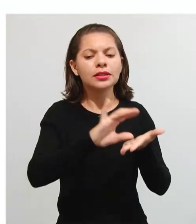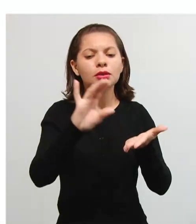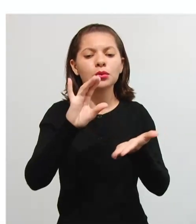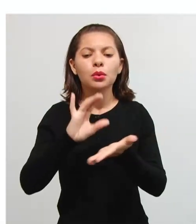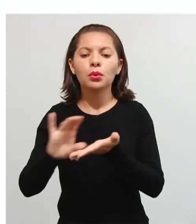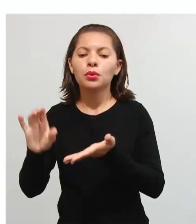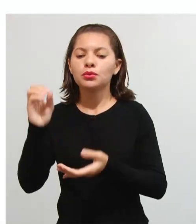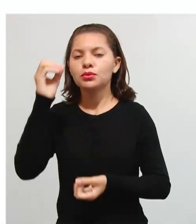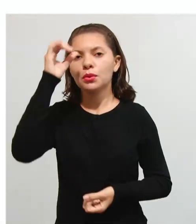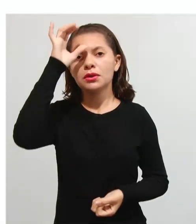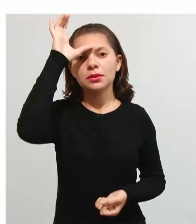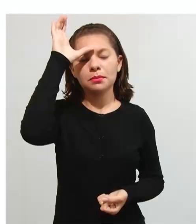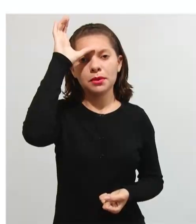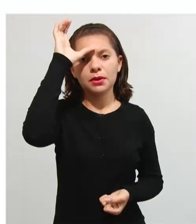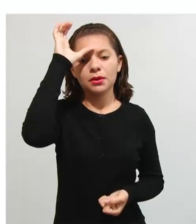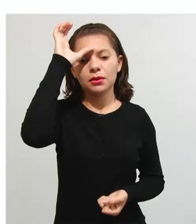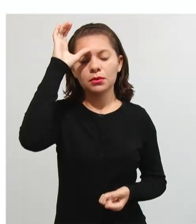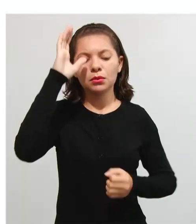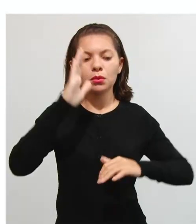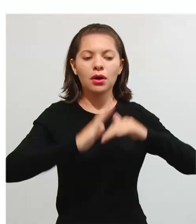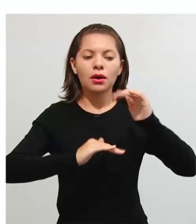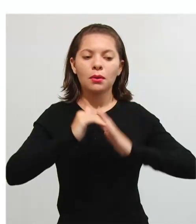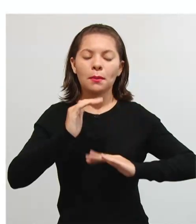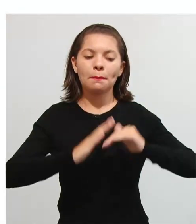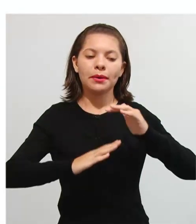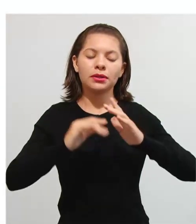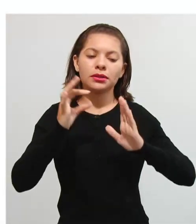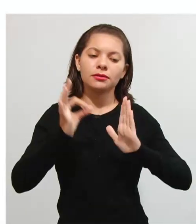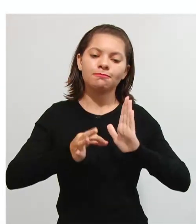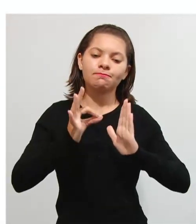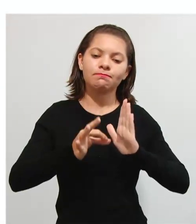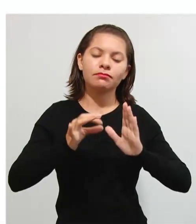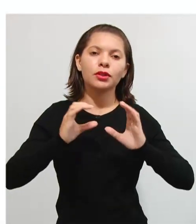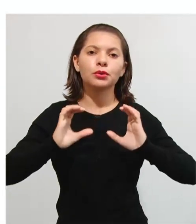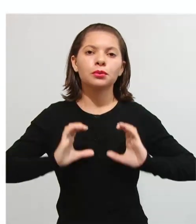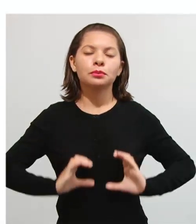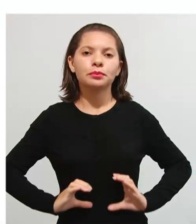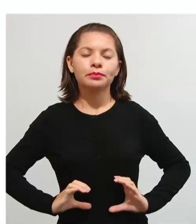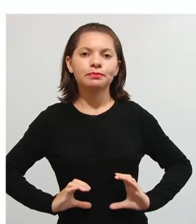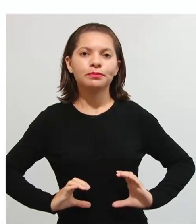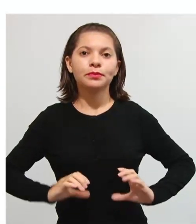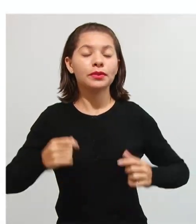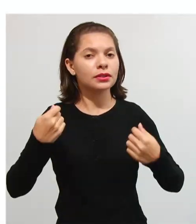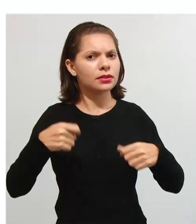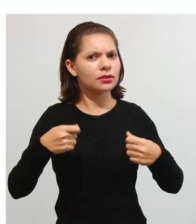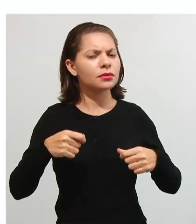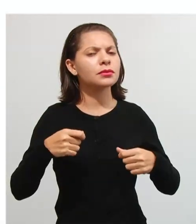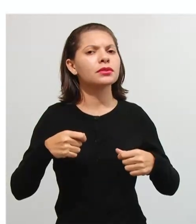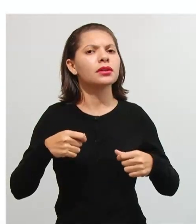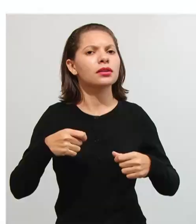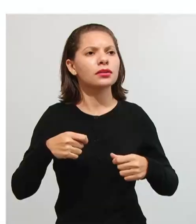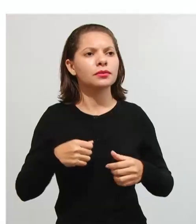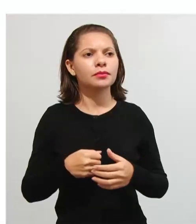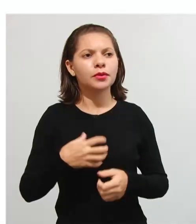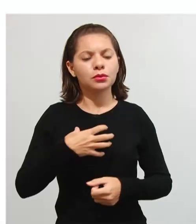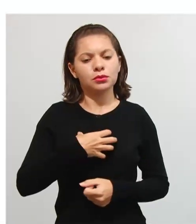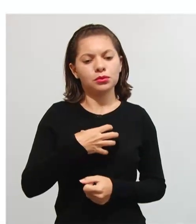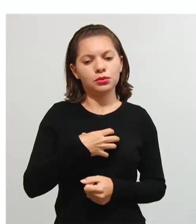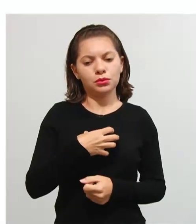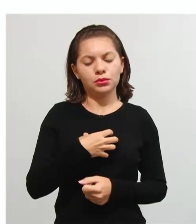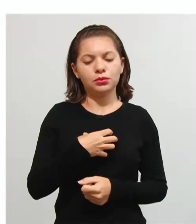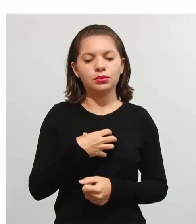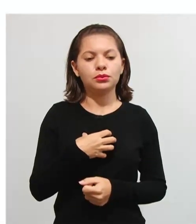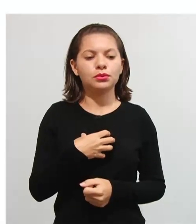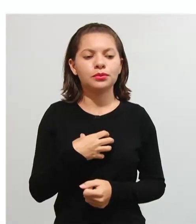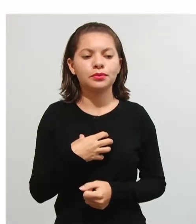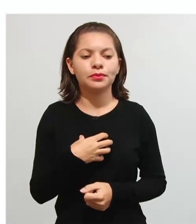conhecimentos, as competências que são necessárias, né? Os comportamentos que devem ser incorporados, os novos